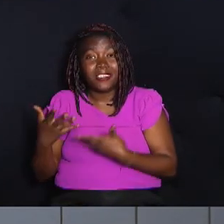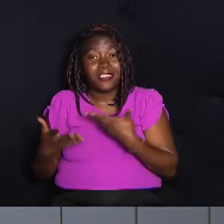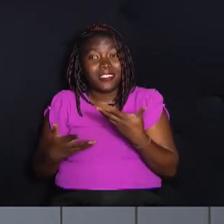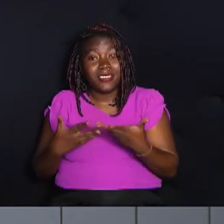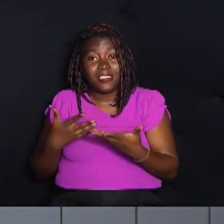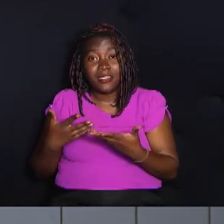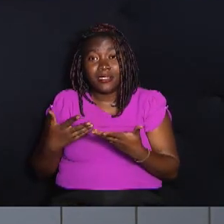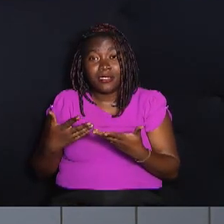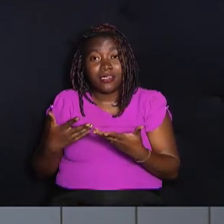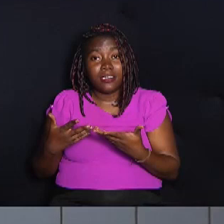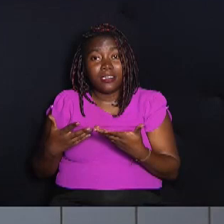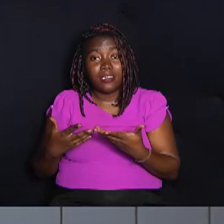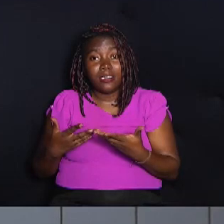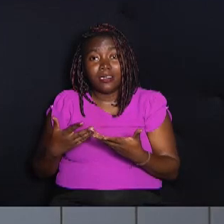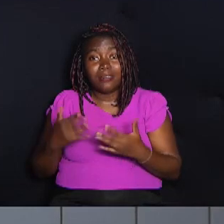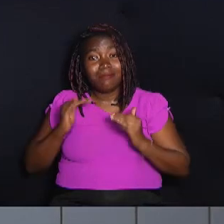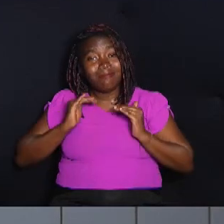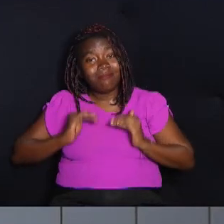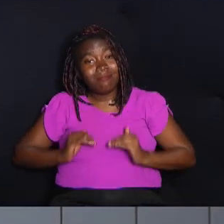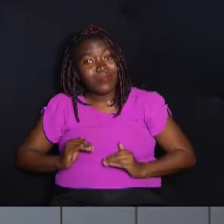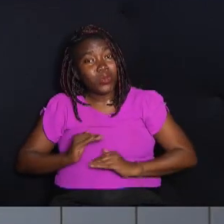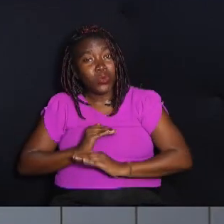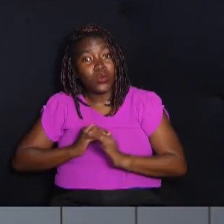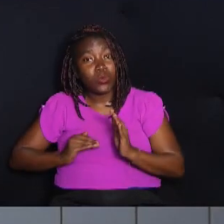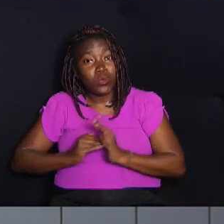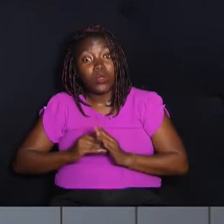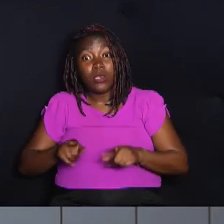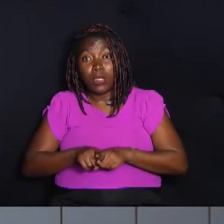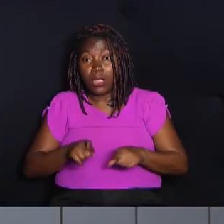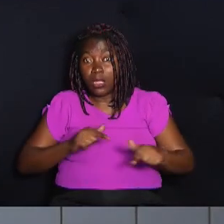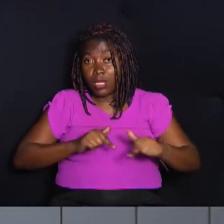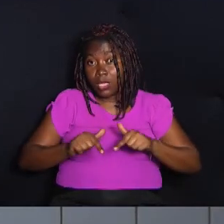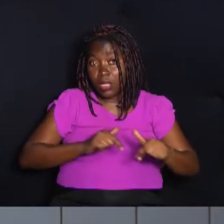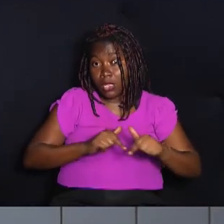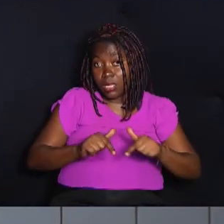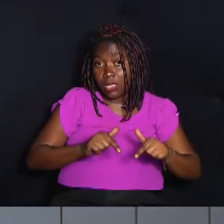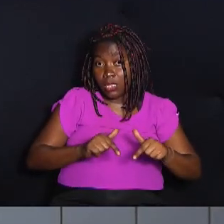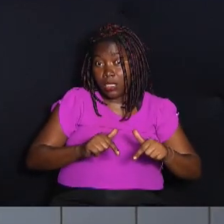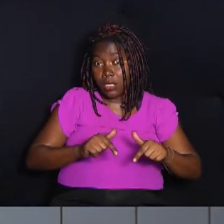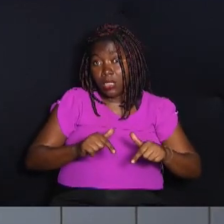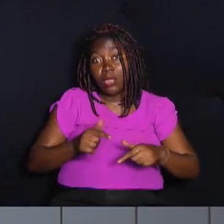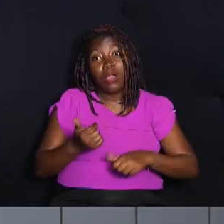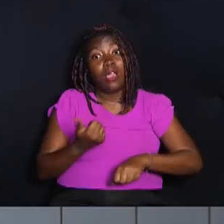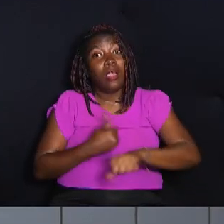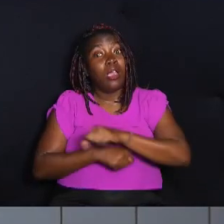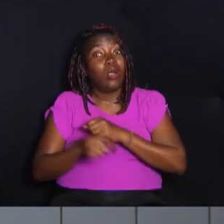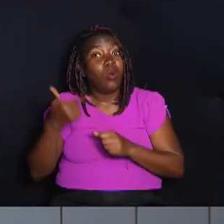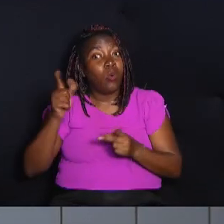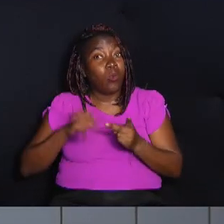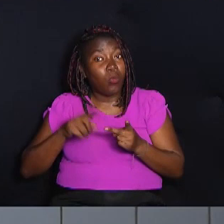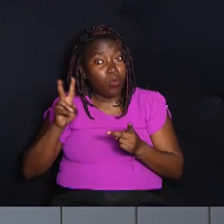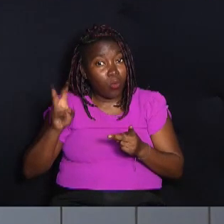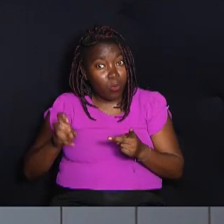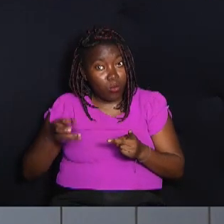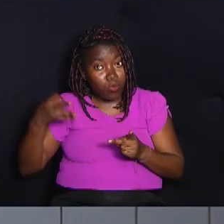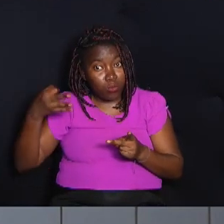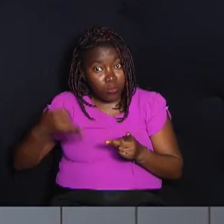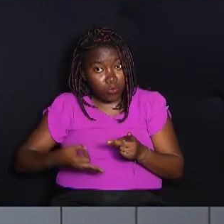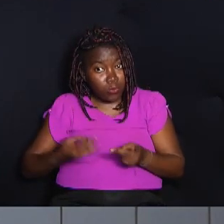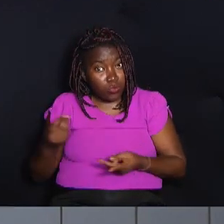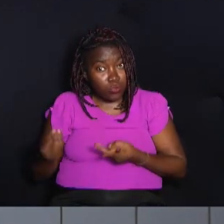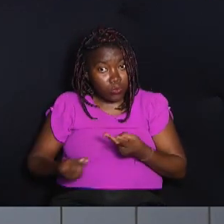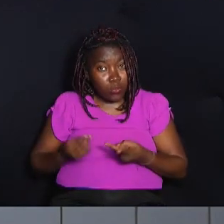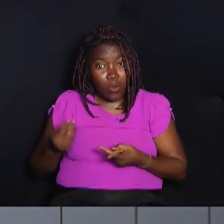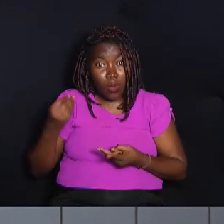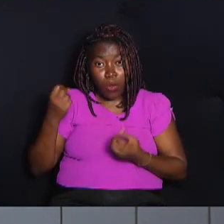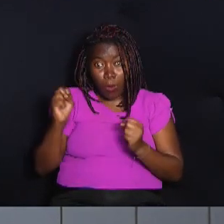enfim, né? Ela fica desmotivada totalmente, inclusive para o trabalho. E a outra questão é justamente como o poder